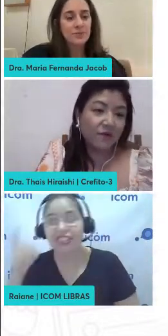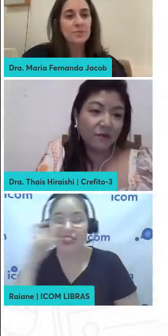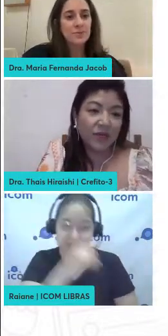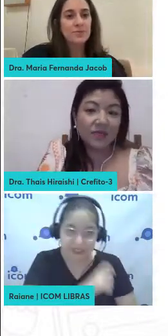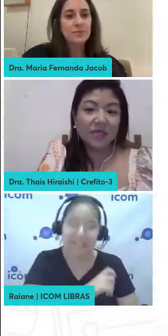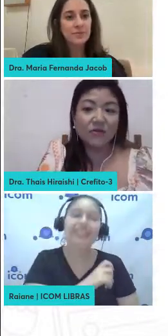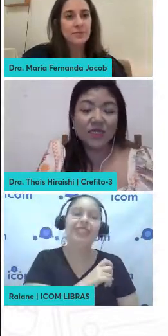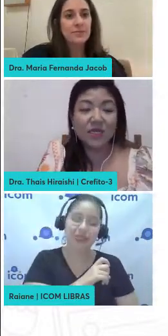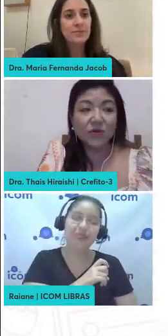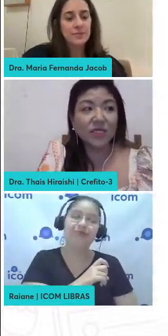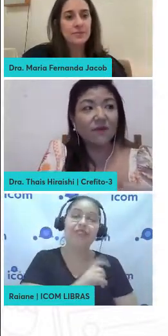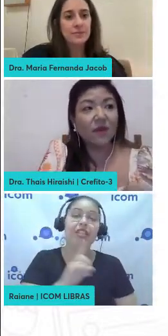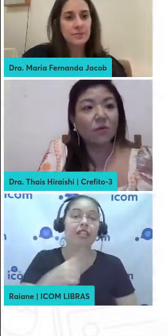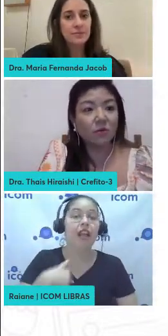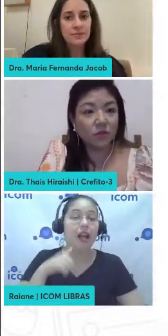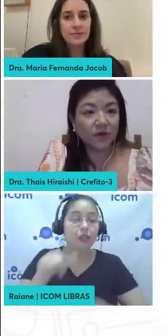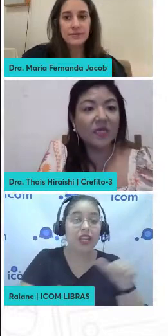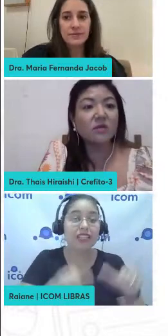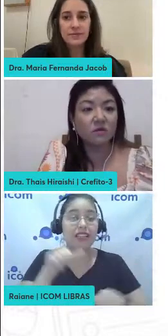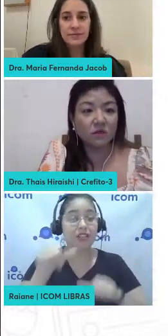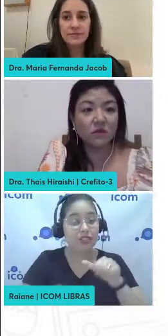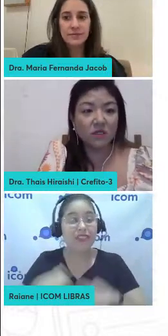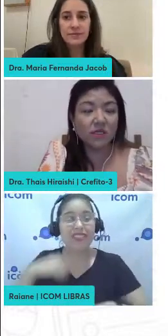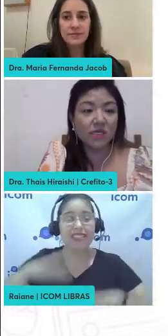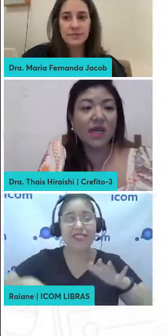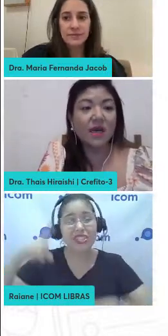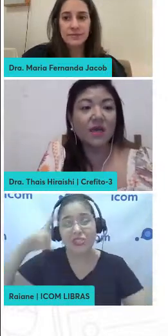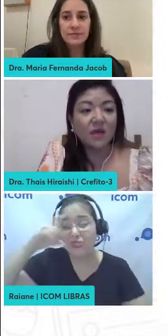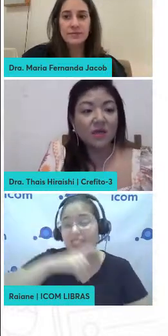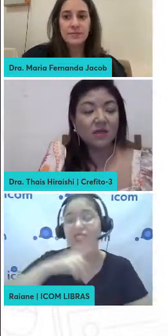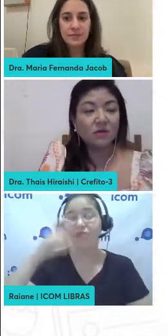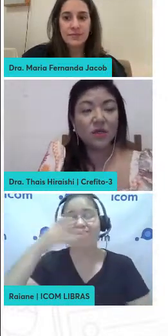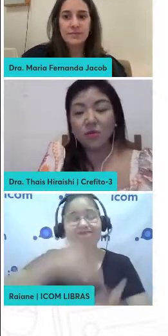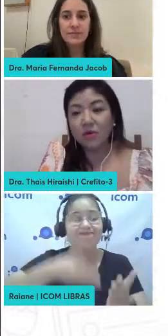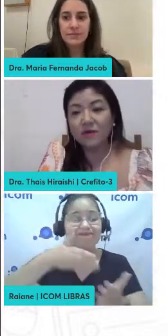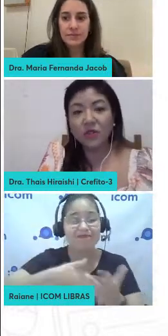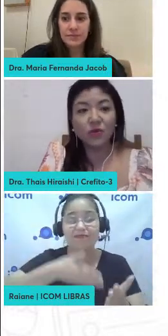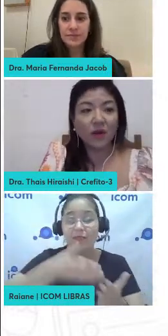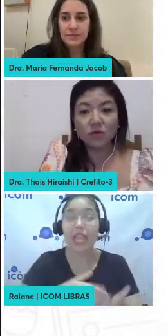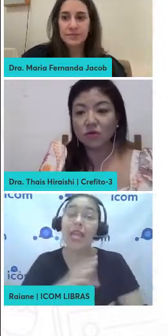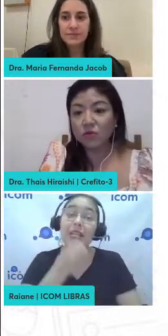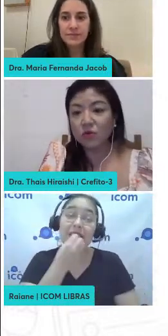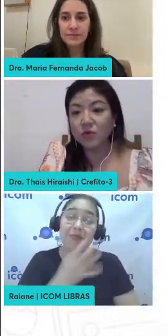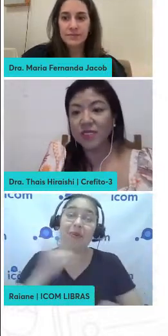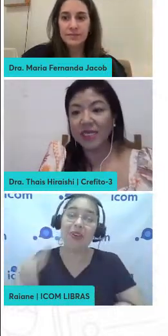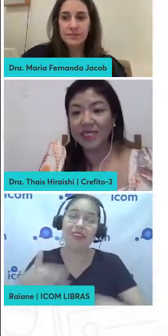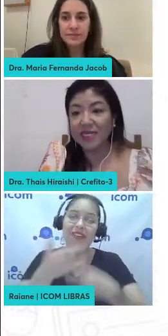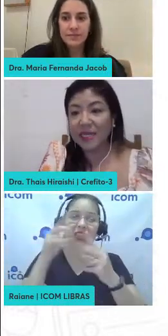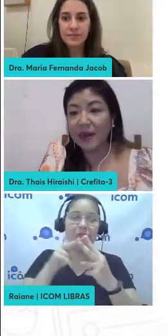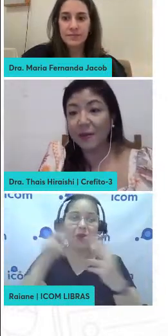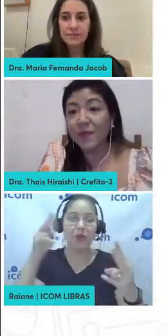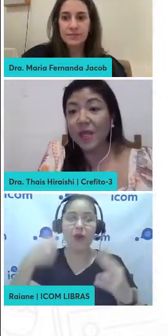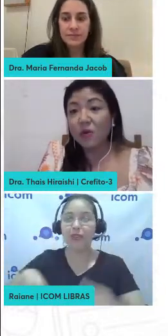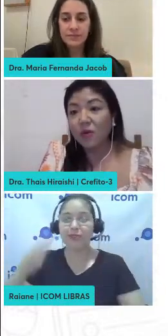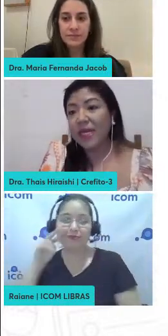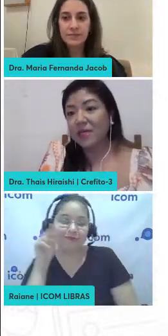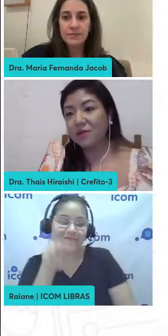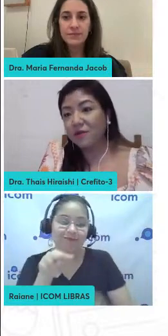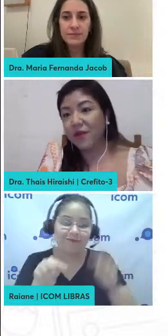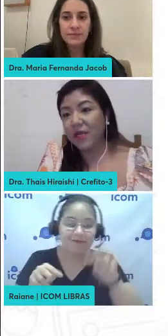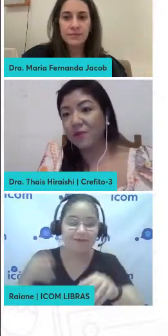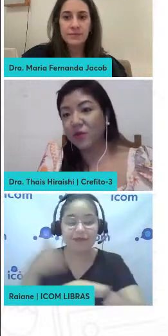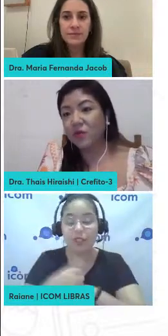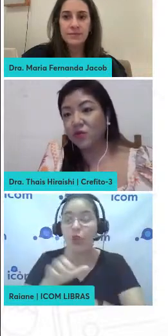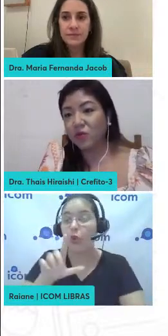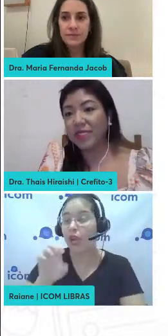profissional, enfim, para as atualizações que fica um pouco difícil de a gente acessar. Então, que bom que é virtual, todo mundo consegue acessar. O